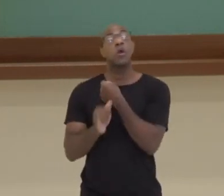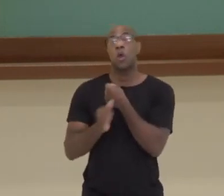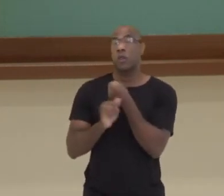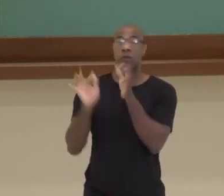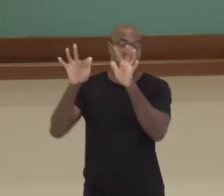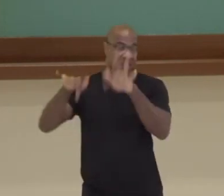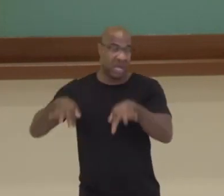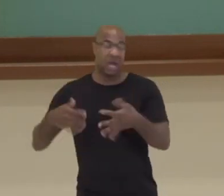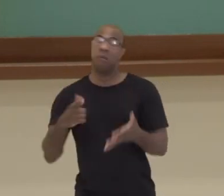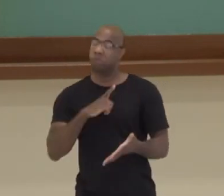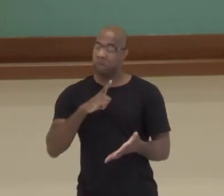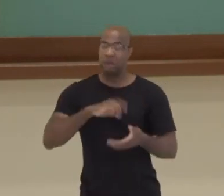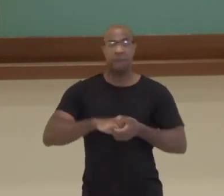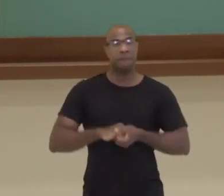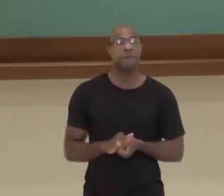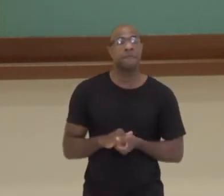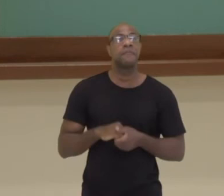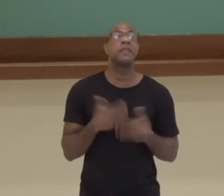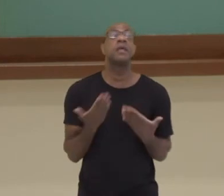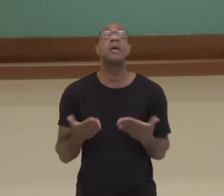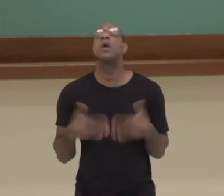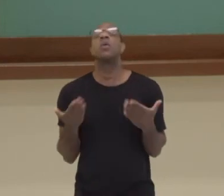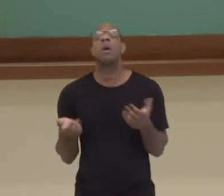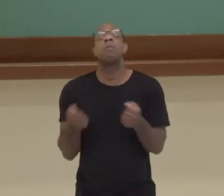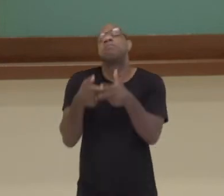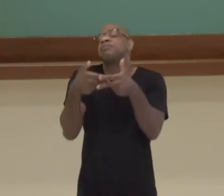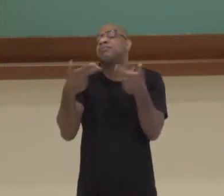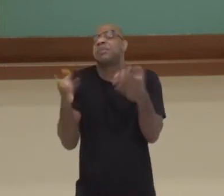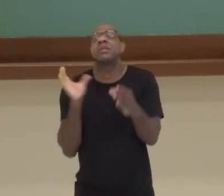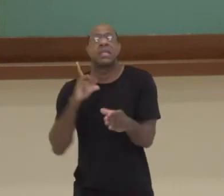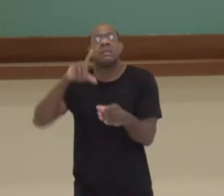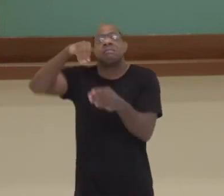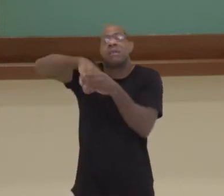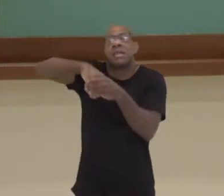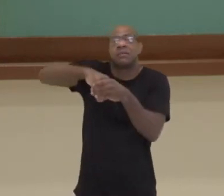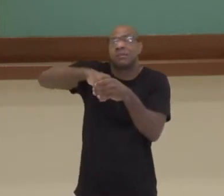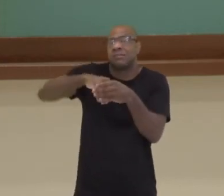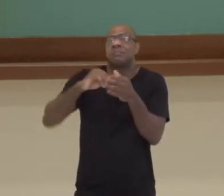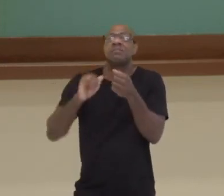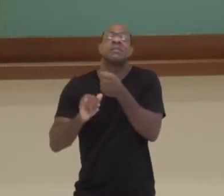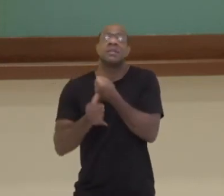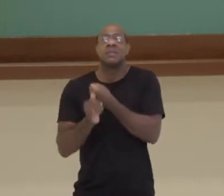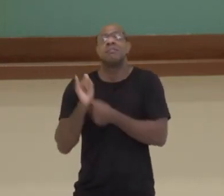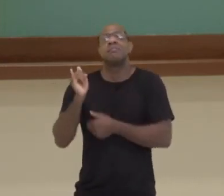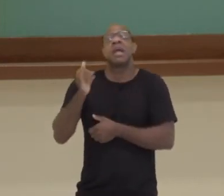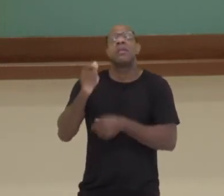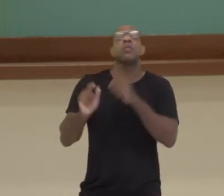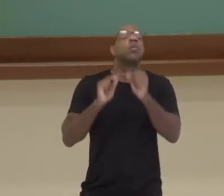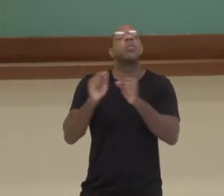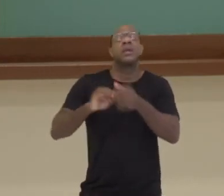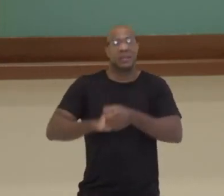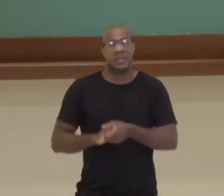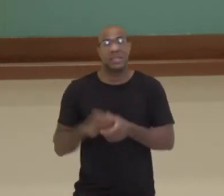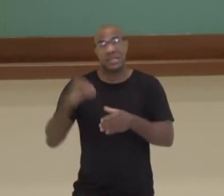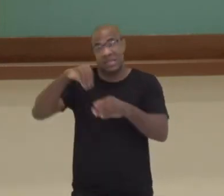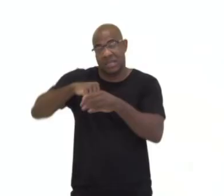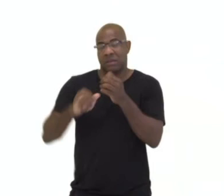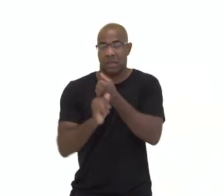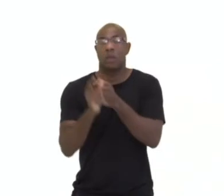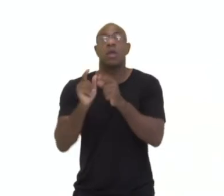final. E quais são os elementos da narrativa? Então, os elementos da narrativa presentes numa crônica